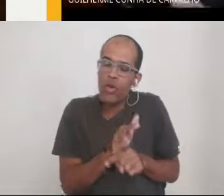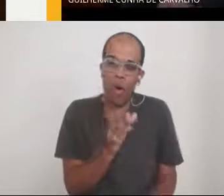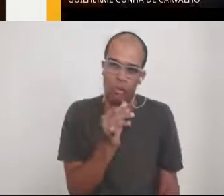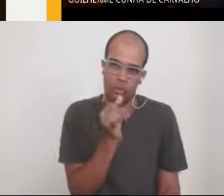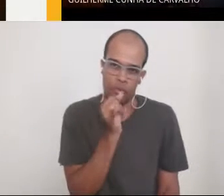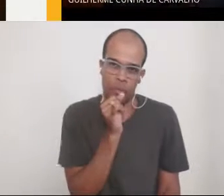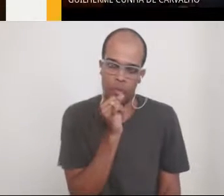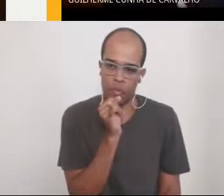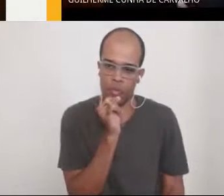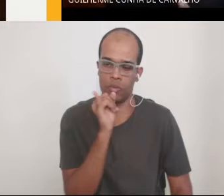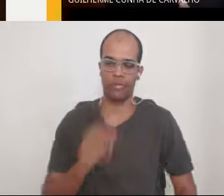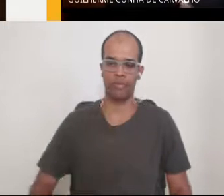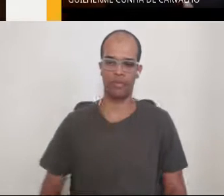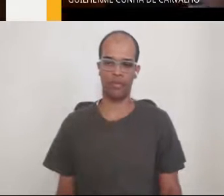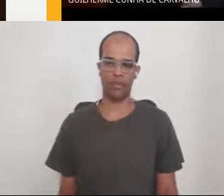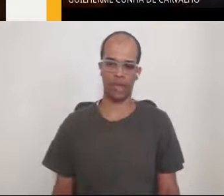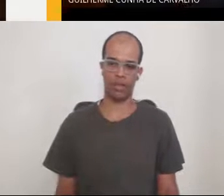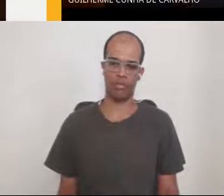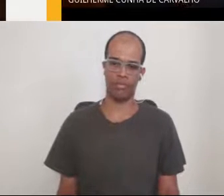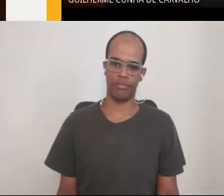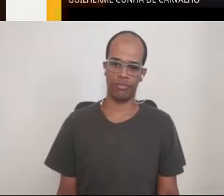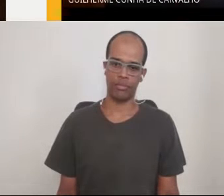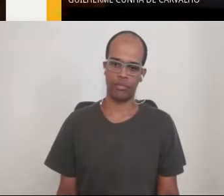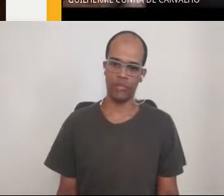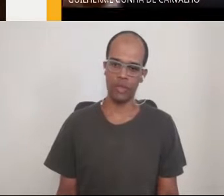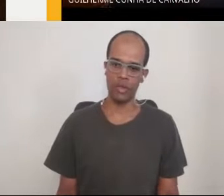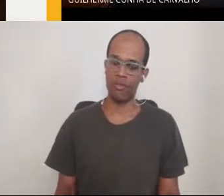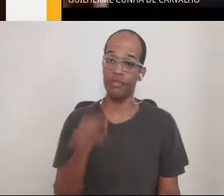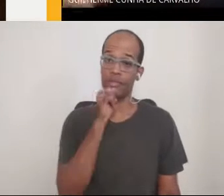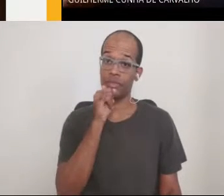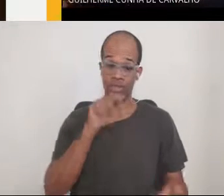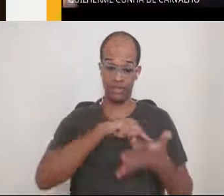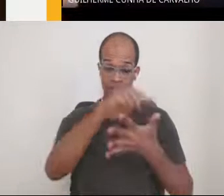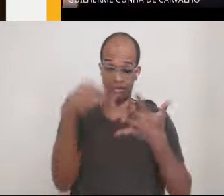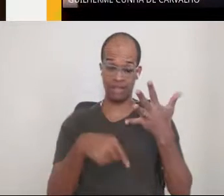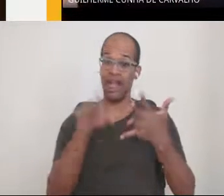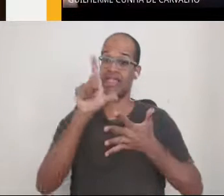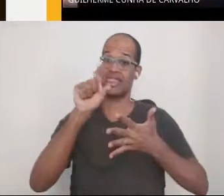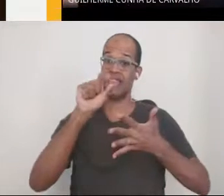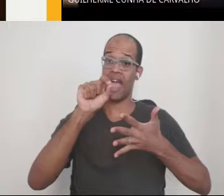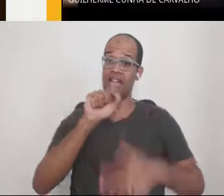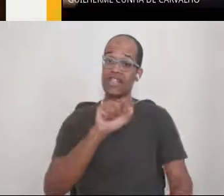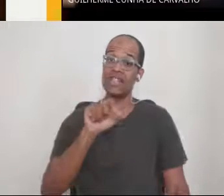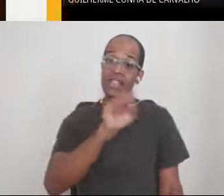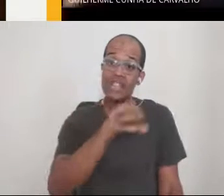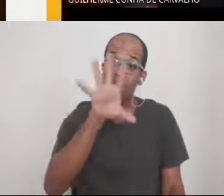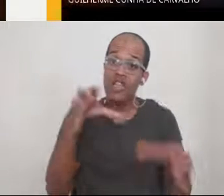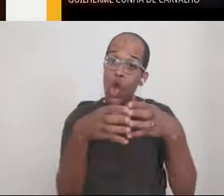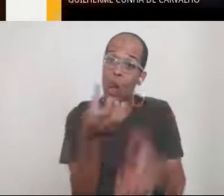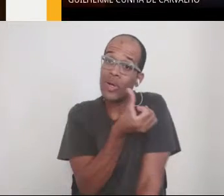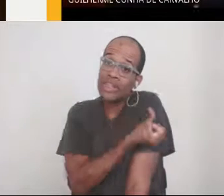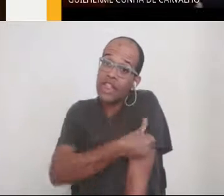ou por aquele que você é responsável. Veja lá, eu tenho 10 matérias, né, um aluno de Fundamental 2.